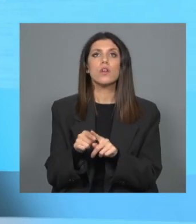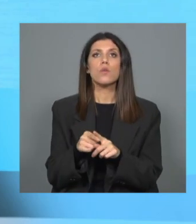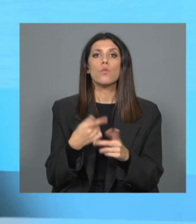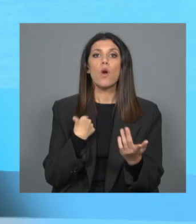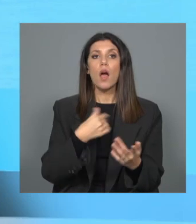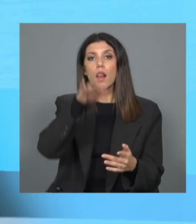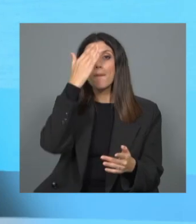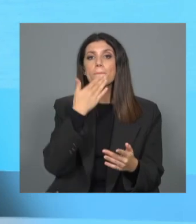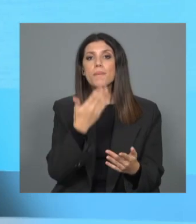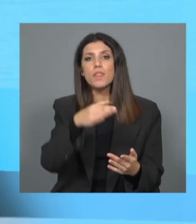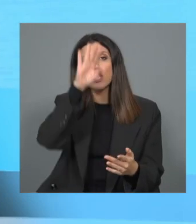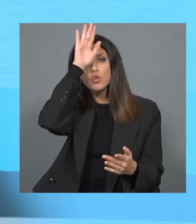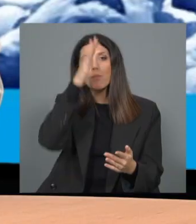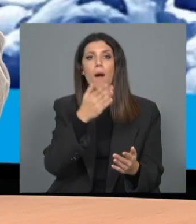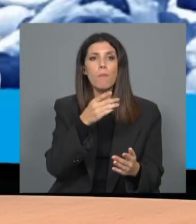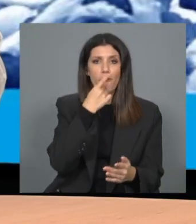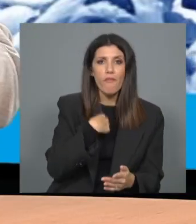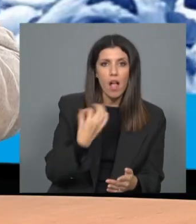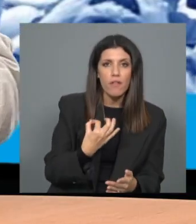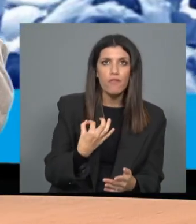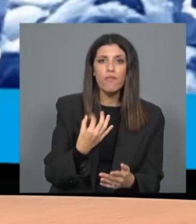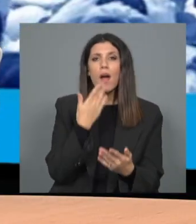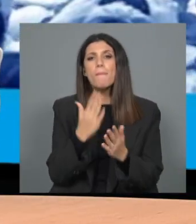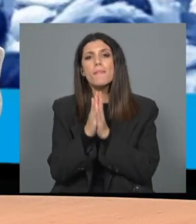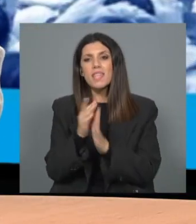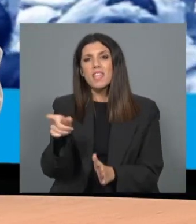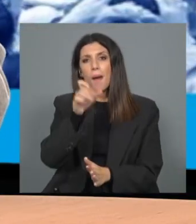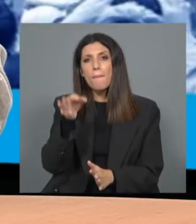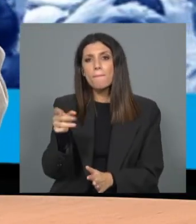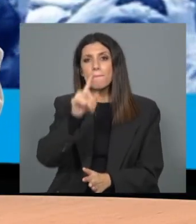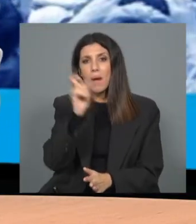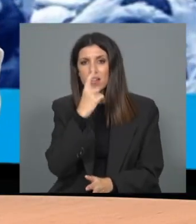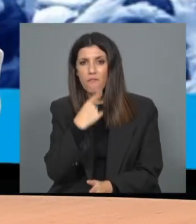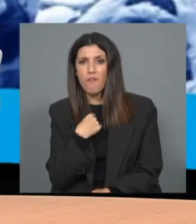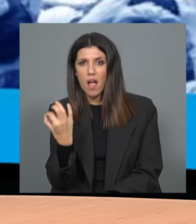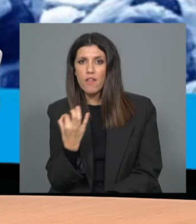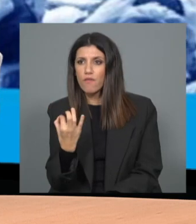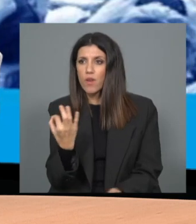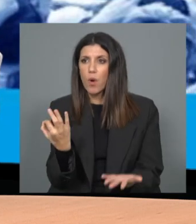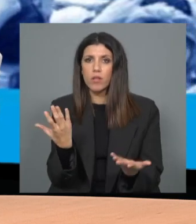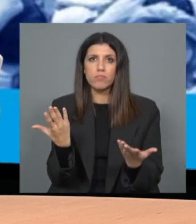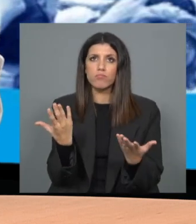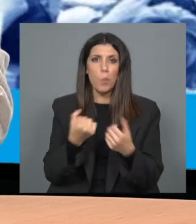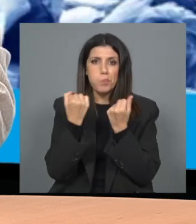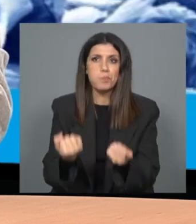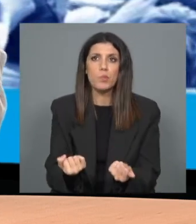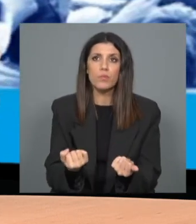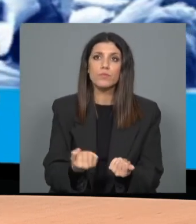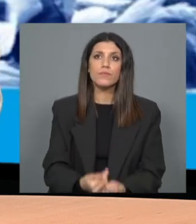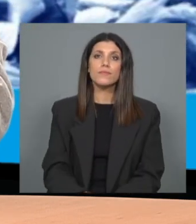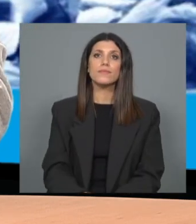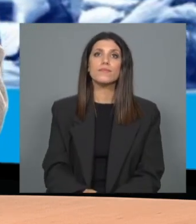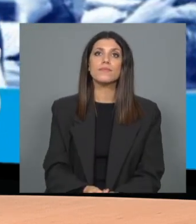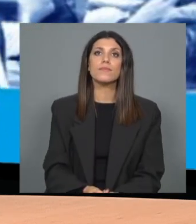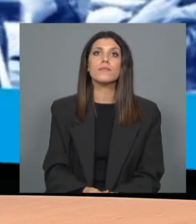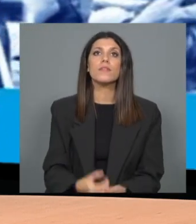essa possibilidade de mediação da paz? Há aqui, obviamente, que o contexto é muito amplo e aquilo que o Papa pode ou não fazer acaba